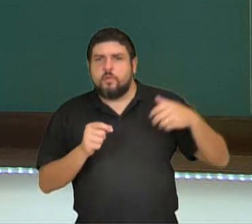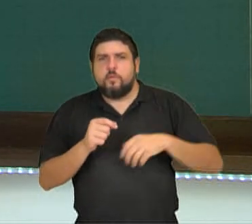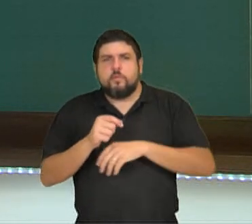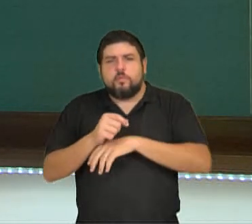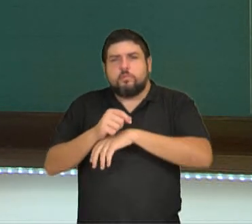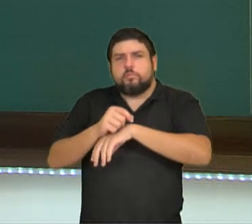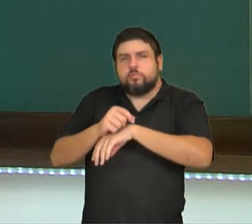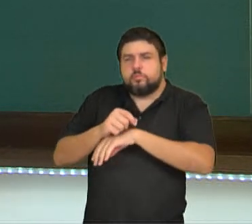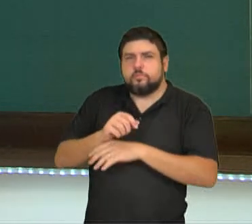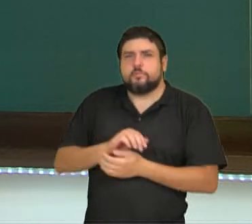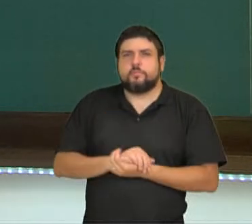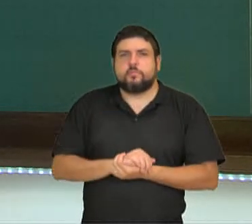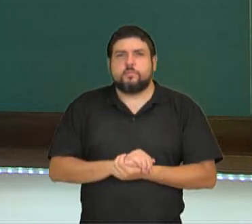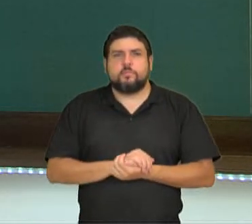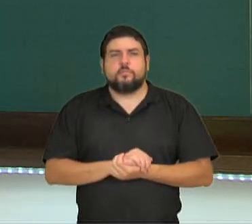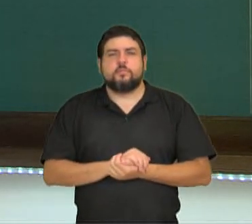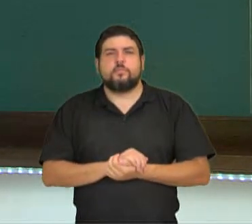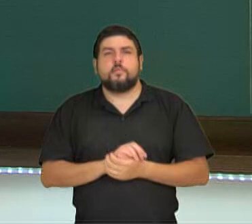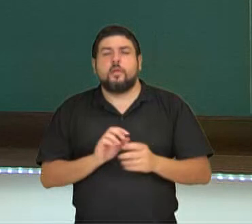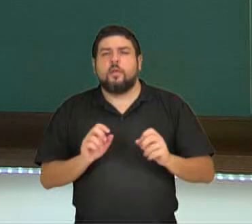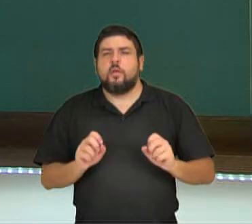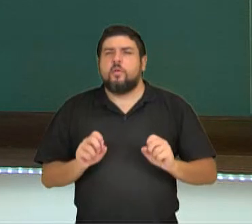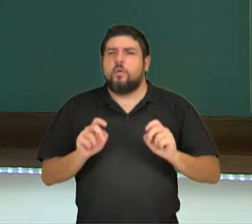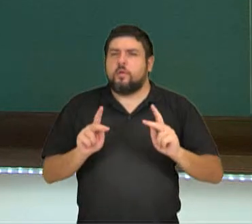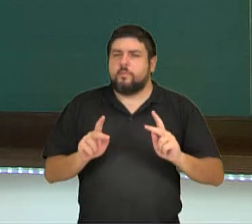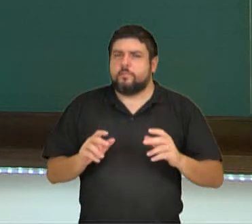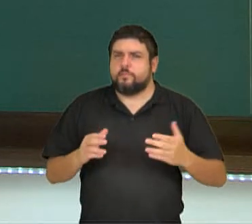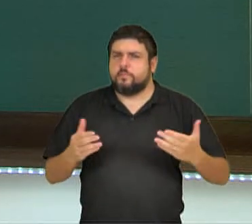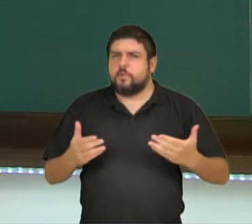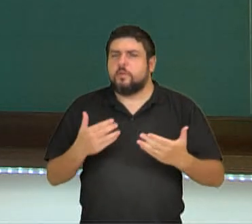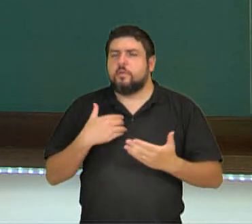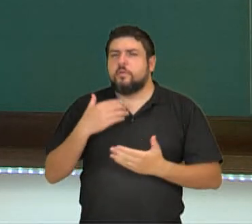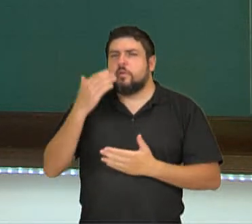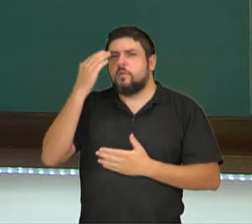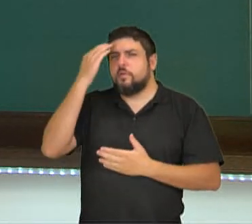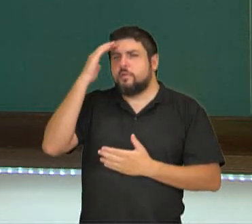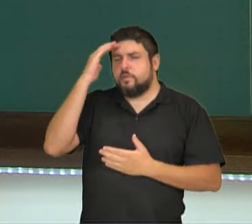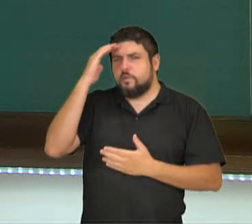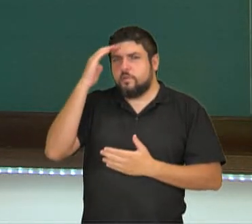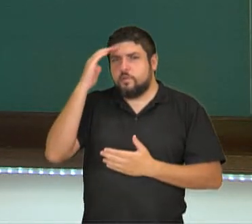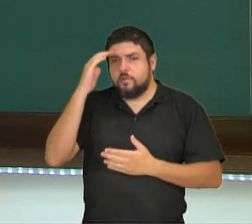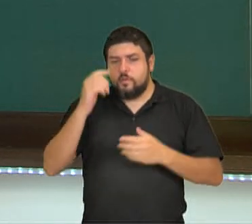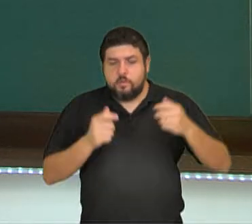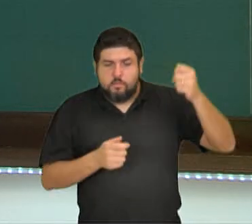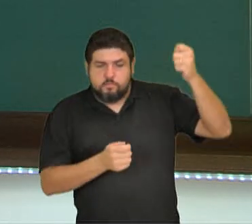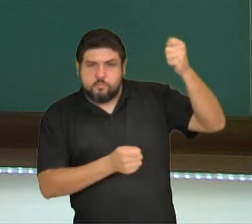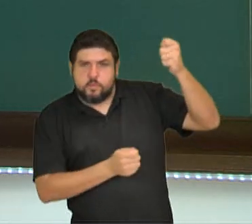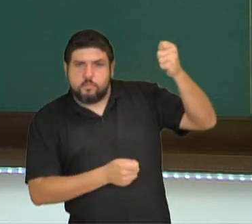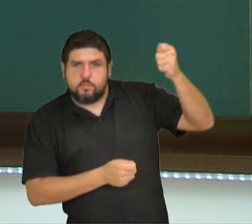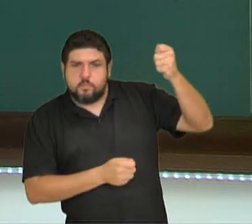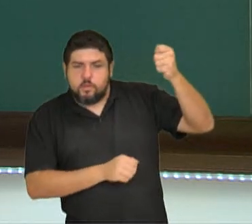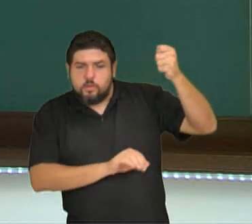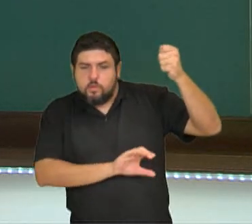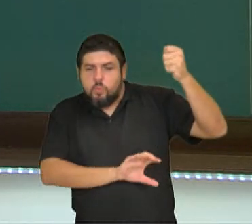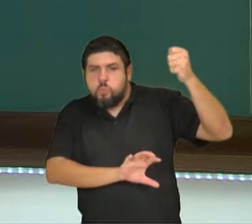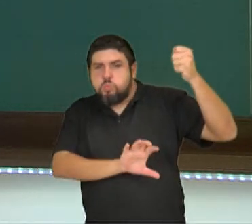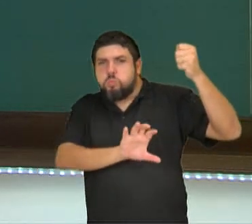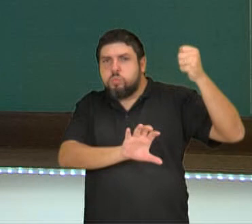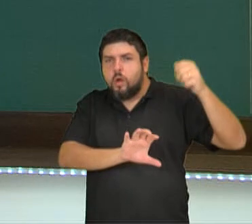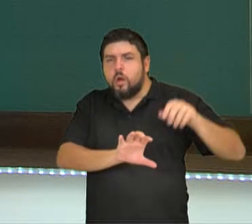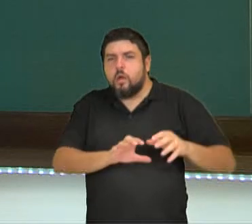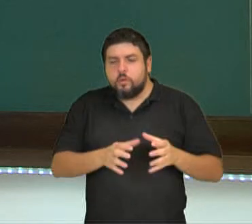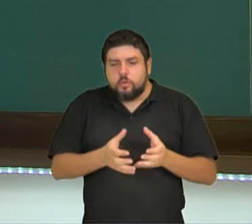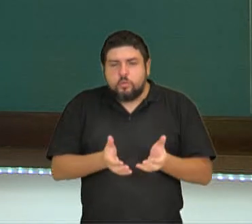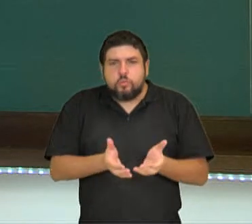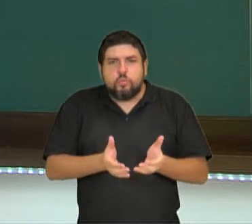ok? Agora sim, vamos entender que o tamanho da cabaça vai fazer a diferença